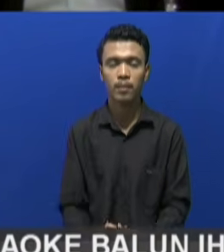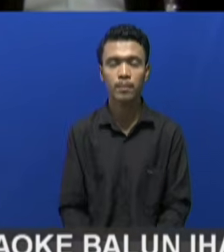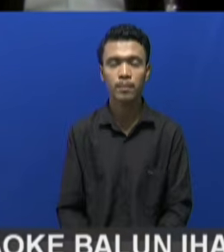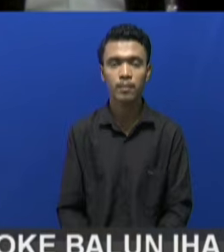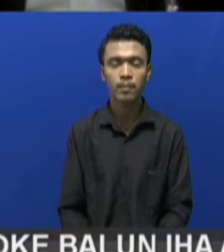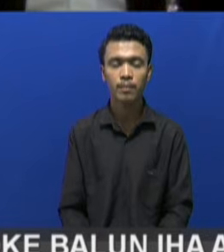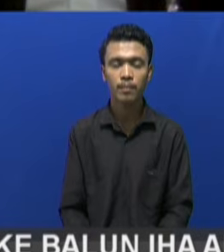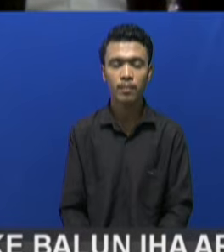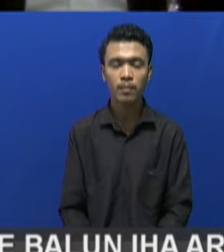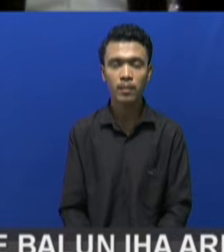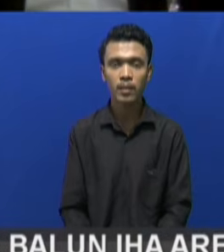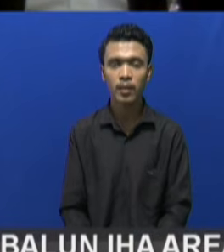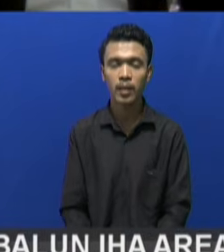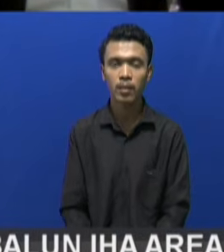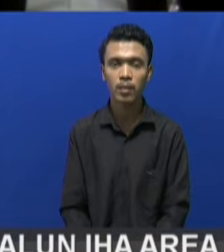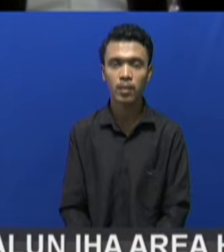Dalai Datan,